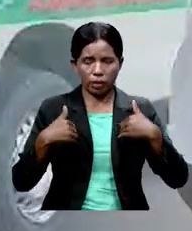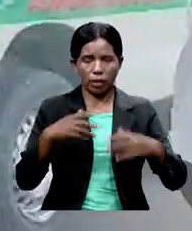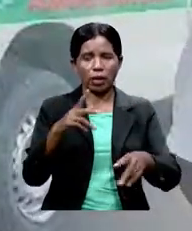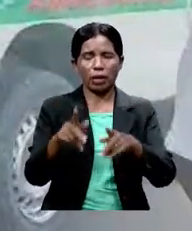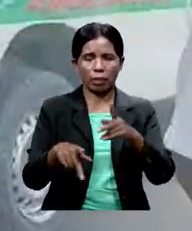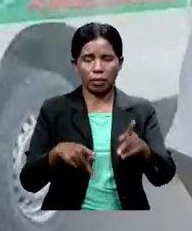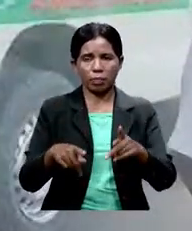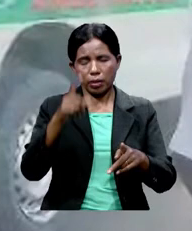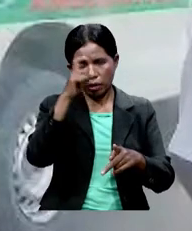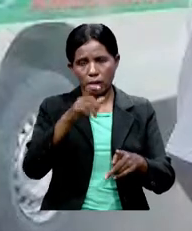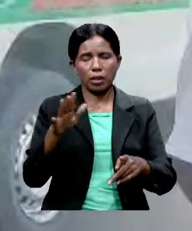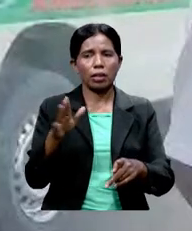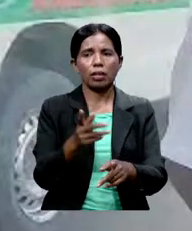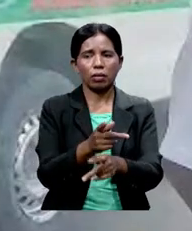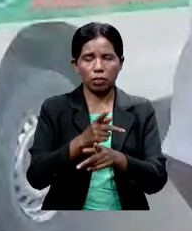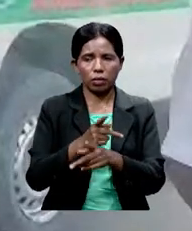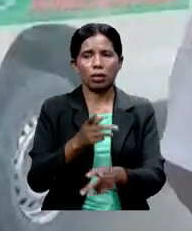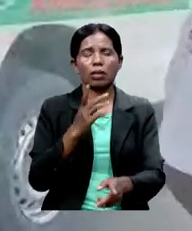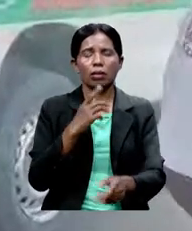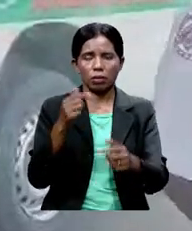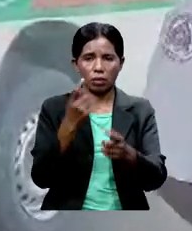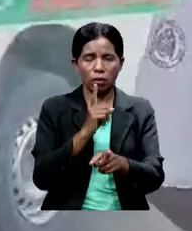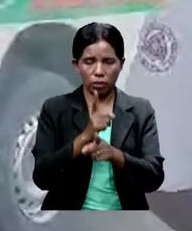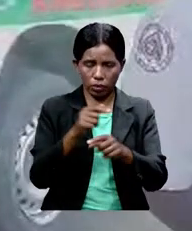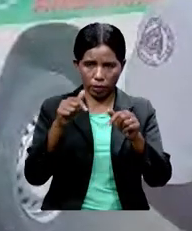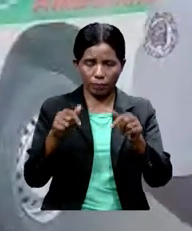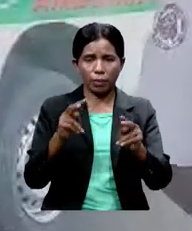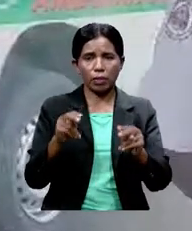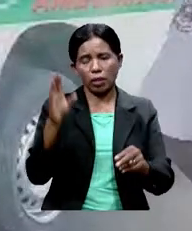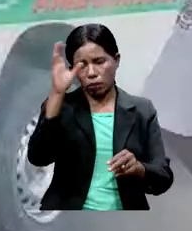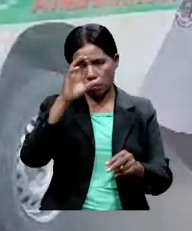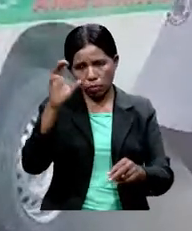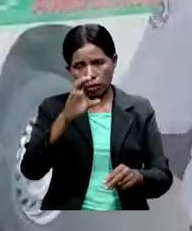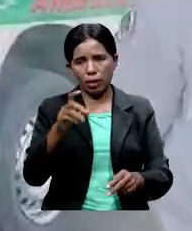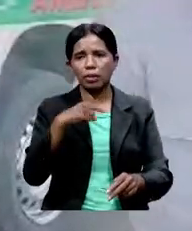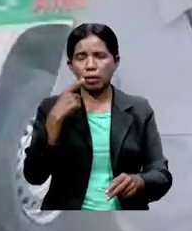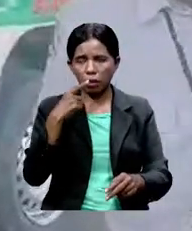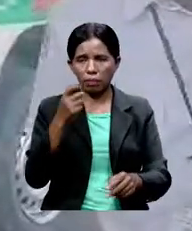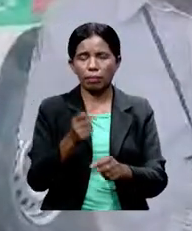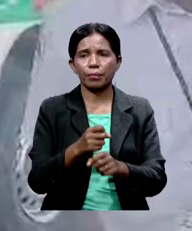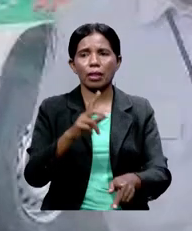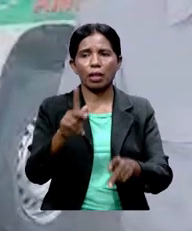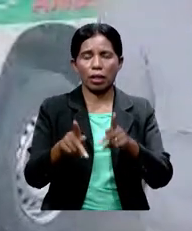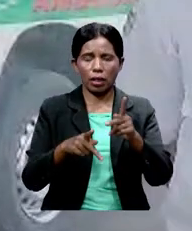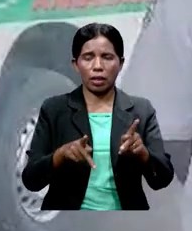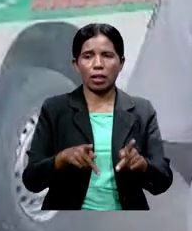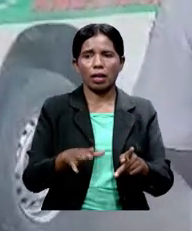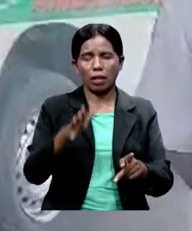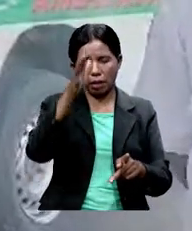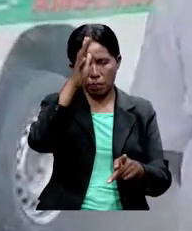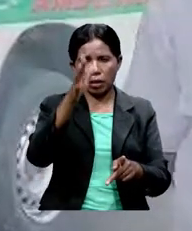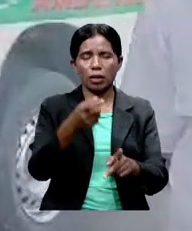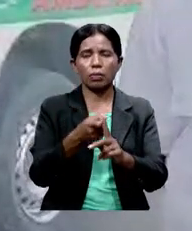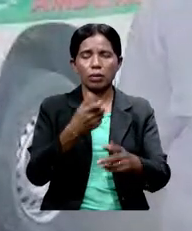minoridade ne lei protege teves e ne e precisa tu buka tu ir autor ka aman ka